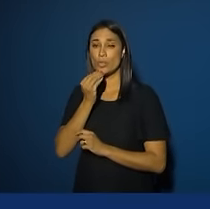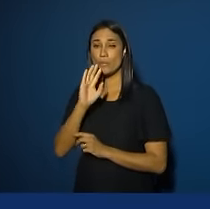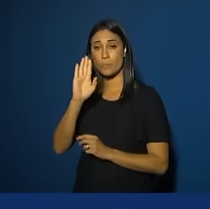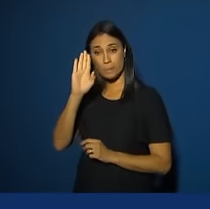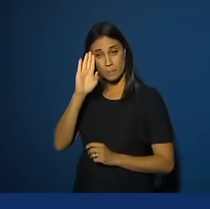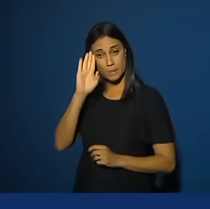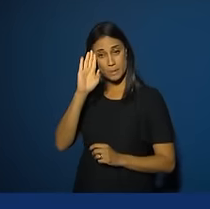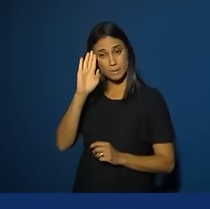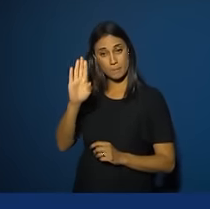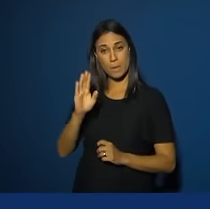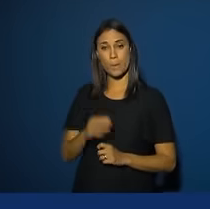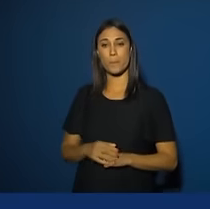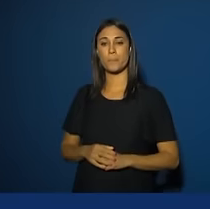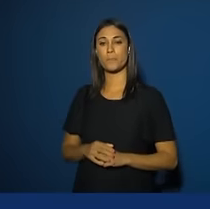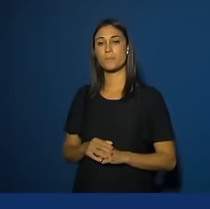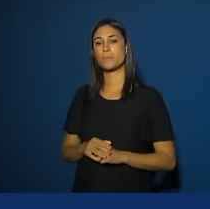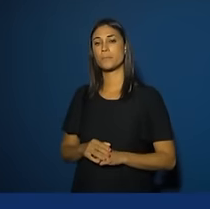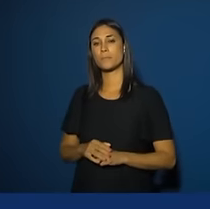primordial, né?